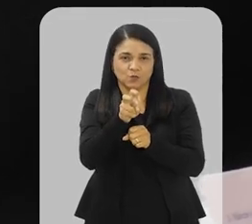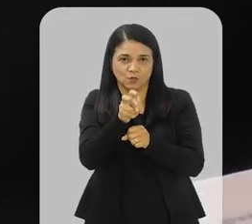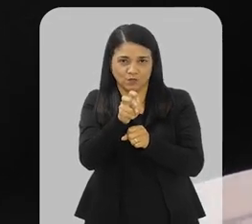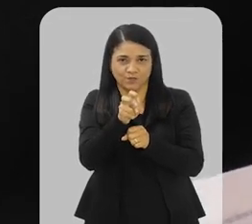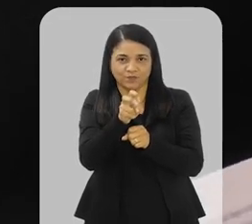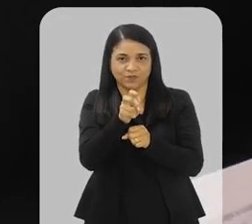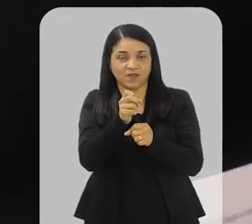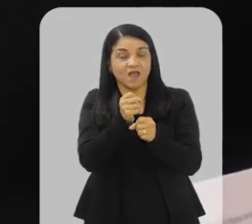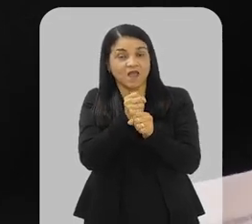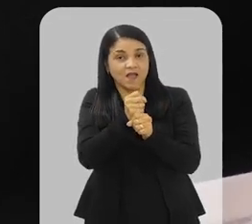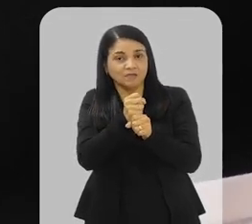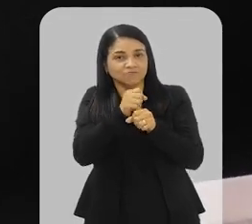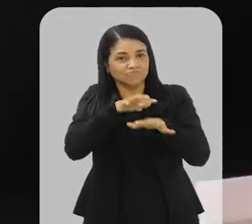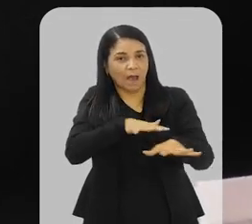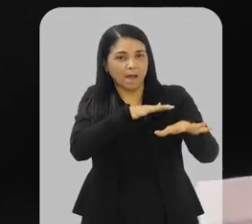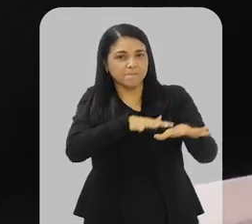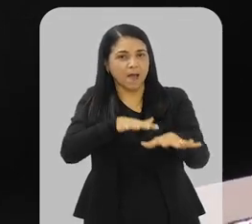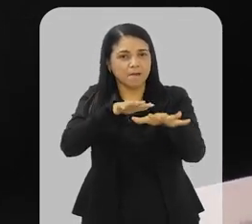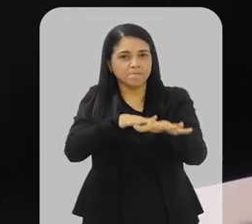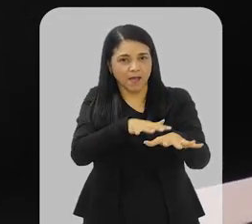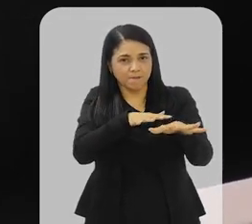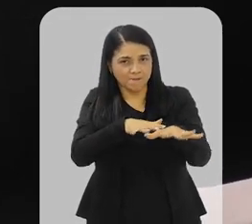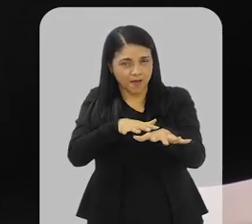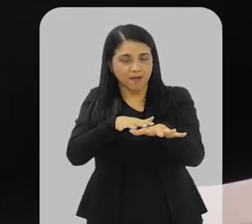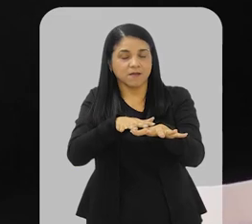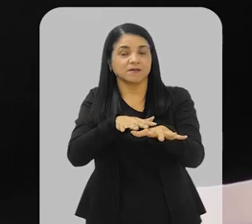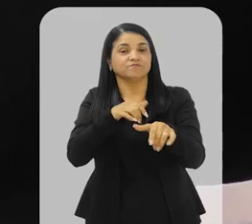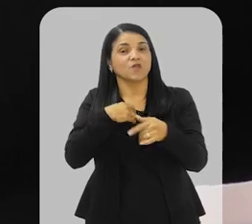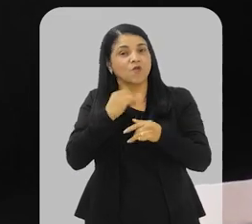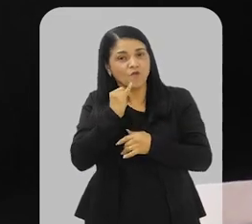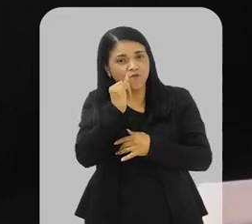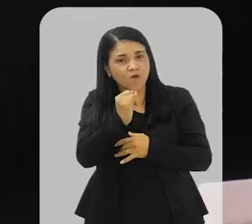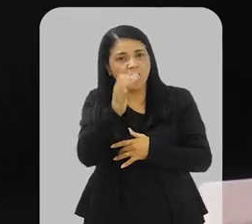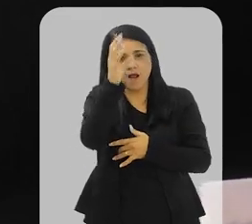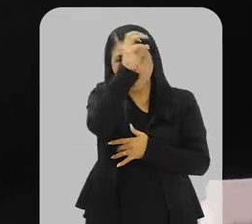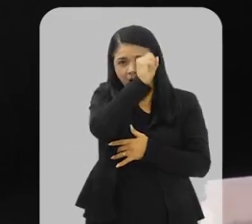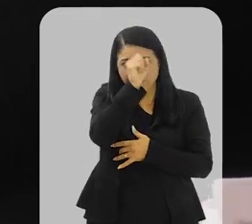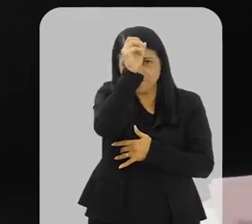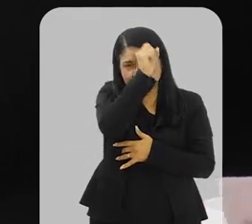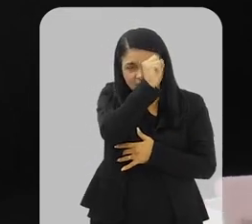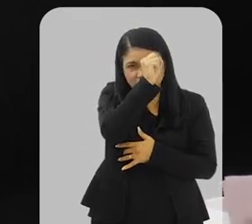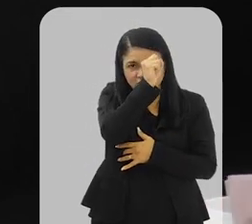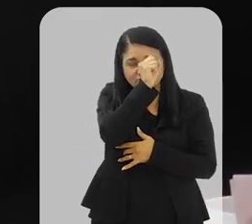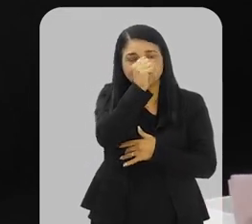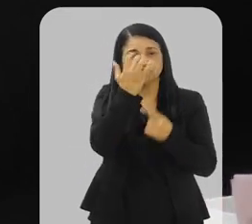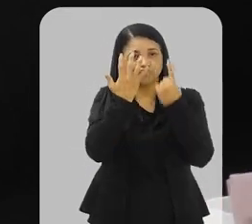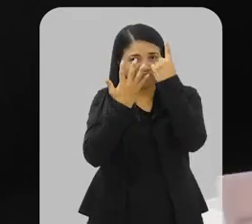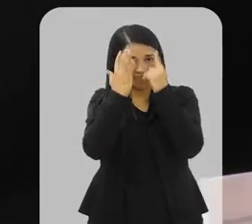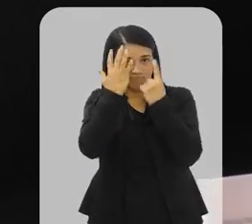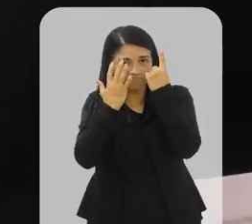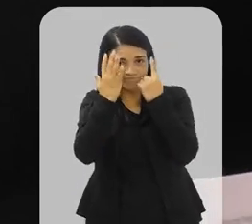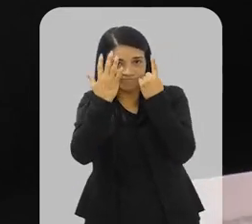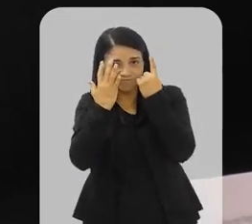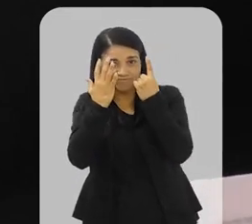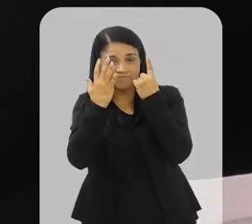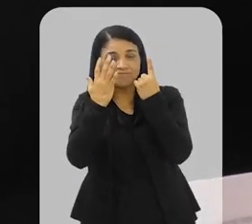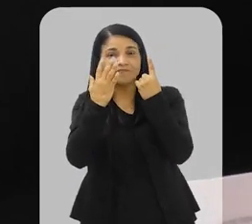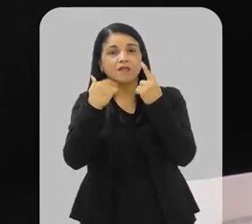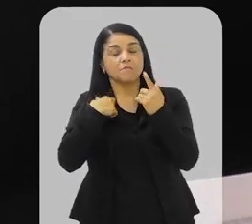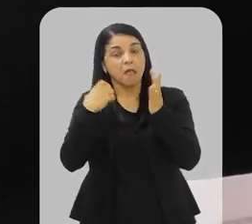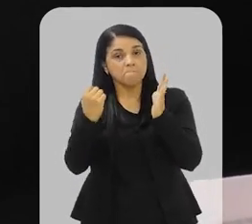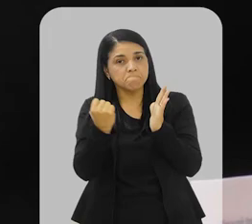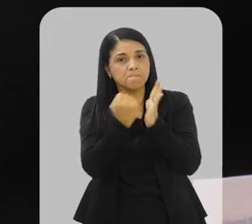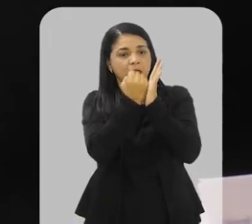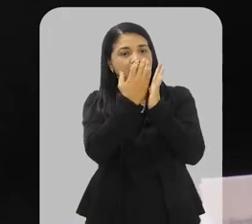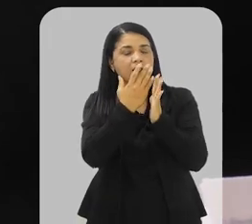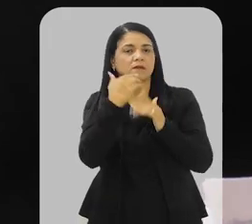de Avenida então ele entra um pouquinho depois e eu digo que tudo que eu aprendi no carnaval eh que